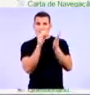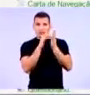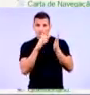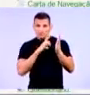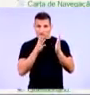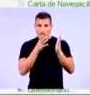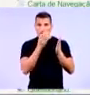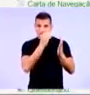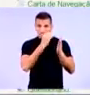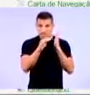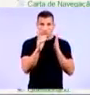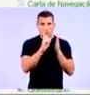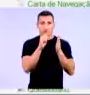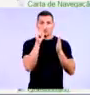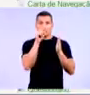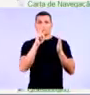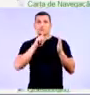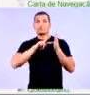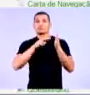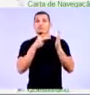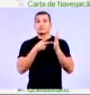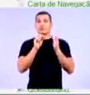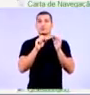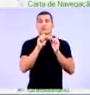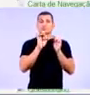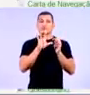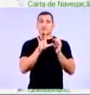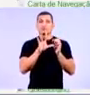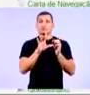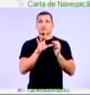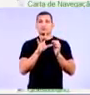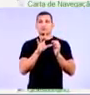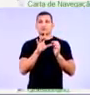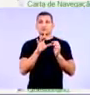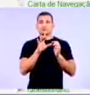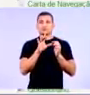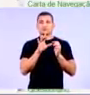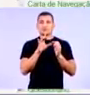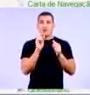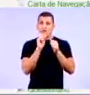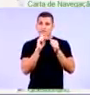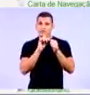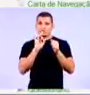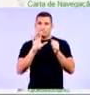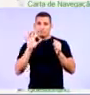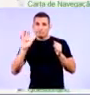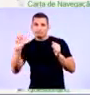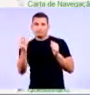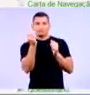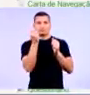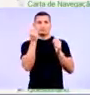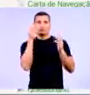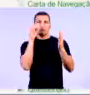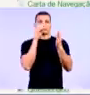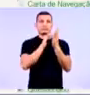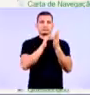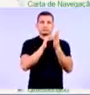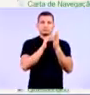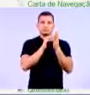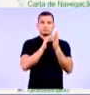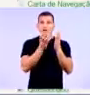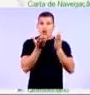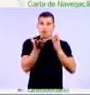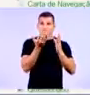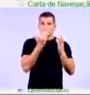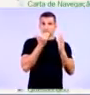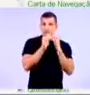mandou. Isso significa, a figura aqui significa que você fez o upload do arquivo. Então, para enviar, tem que